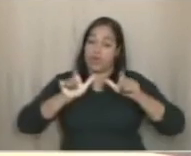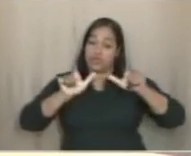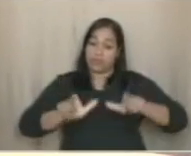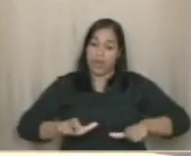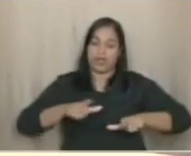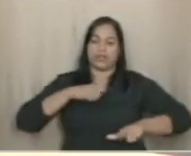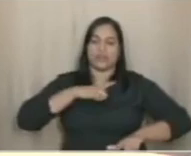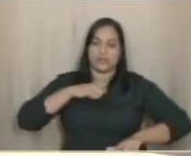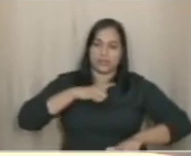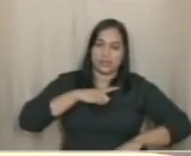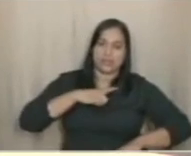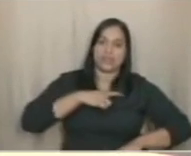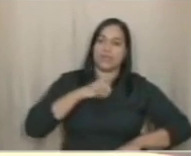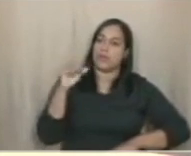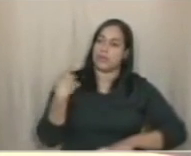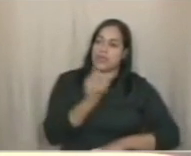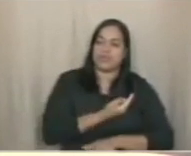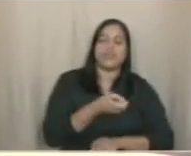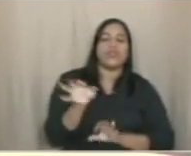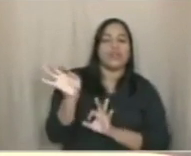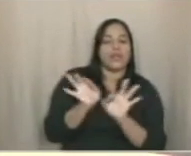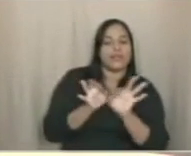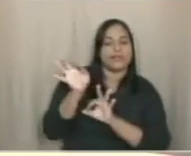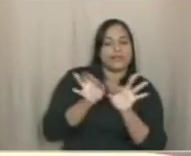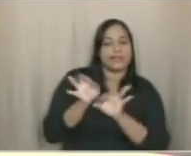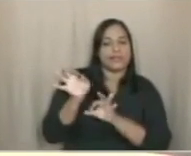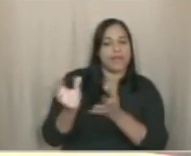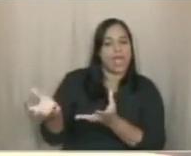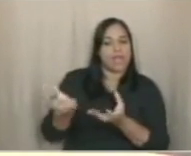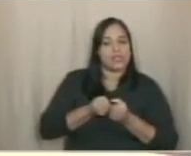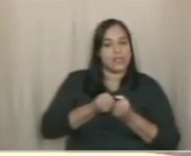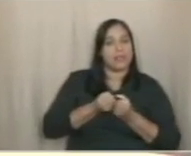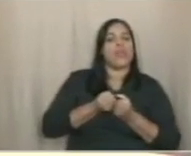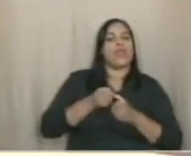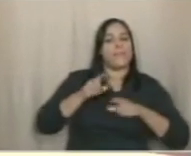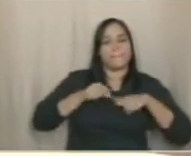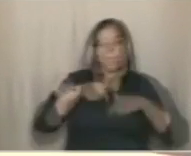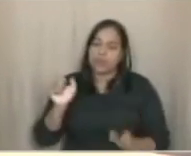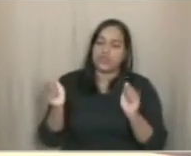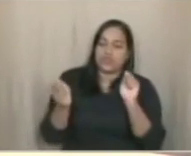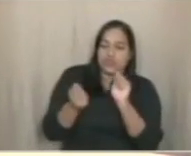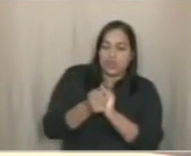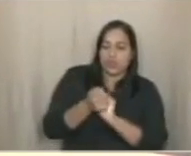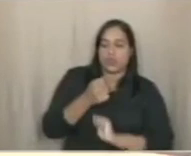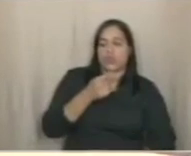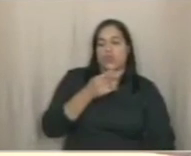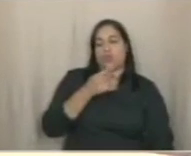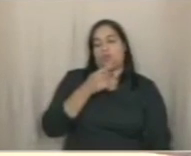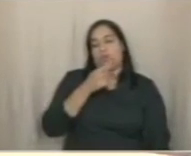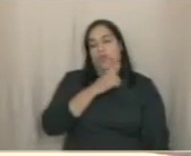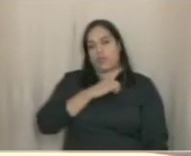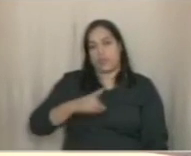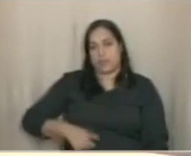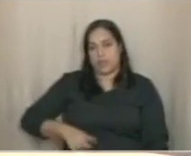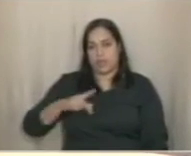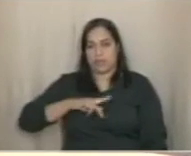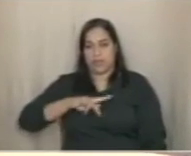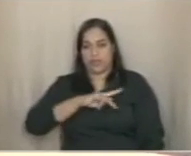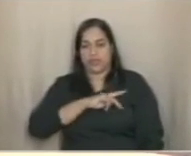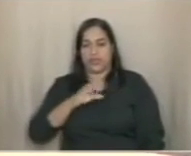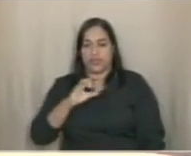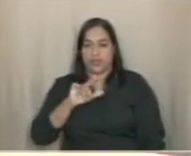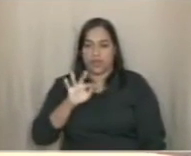tinha lá para a gente receber essa carreta. E assim foi feito, onde eles fizeram a distribuição de todo